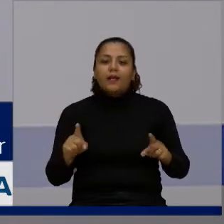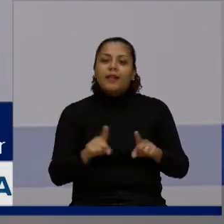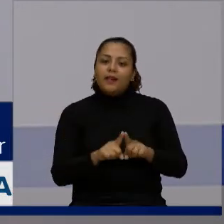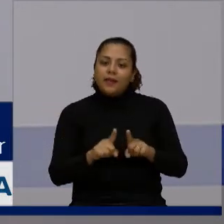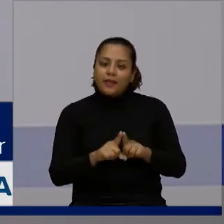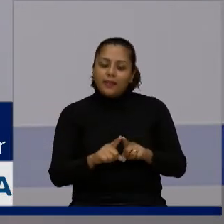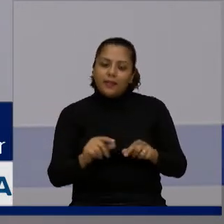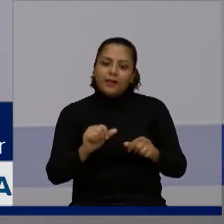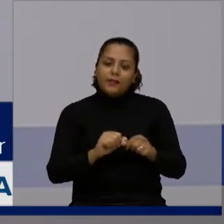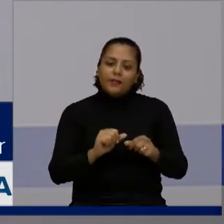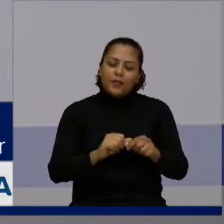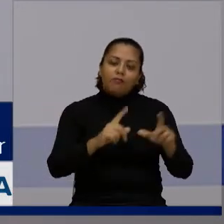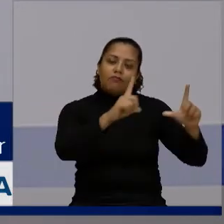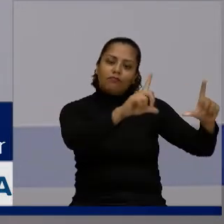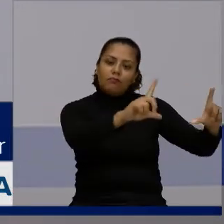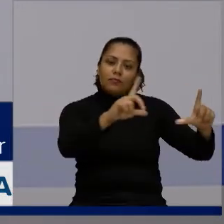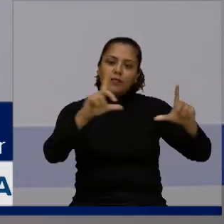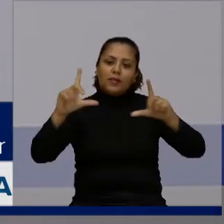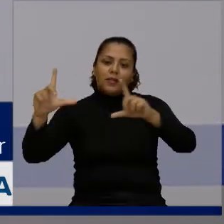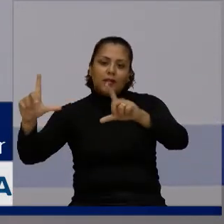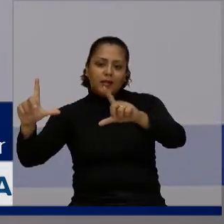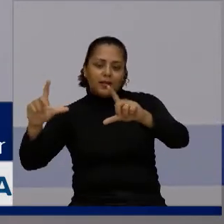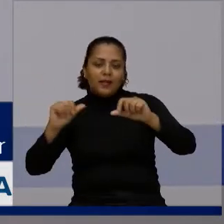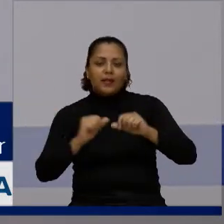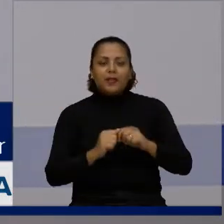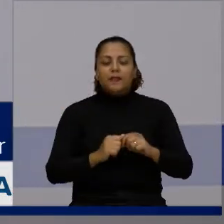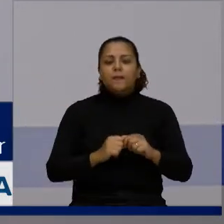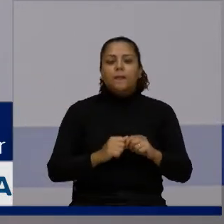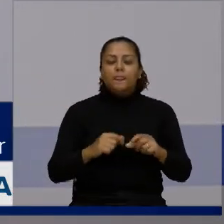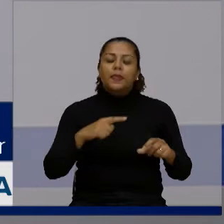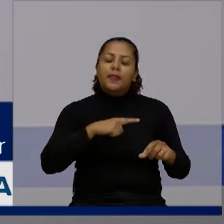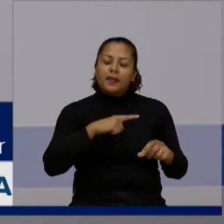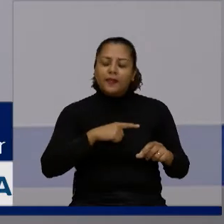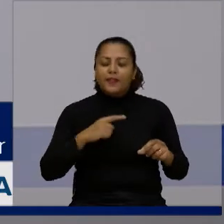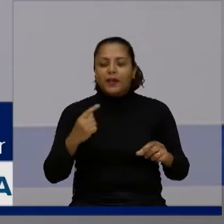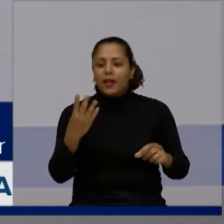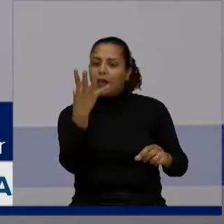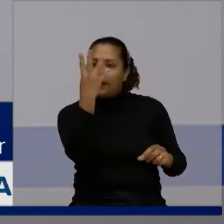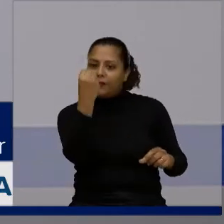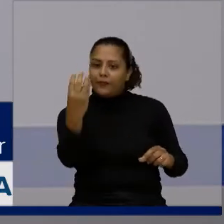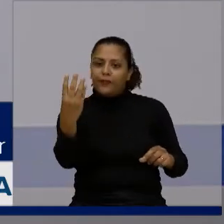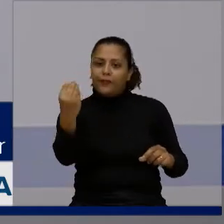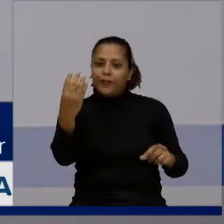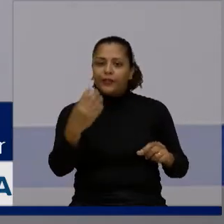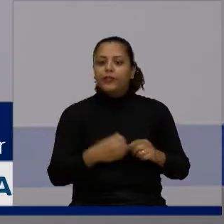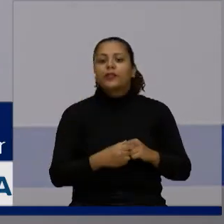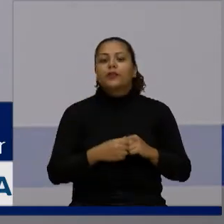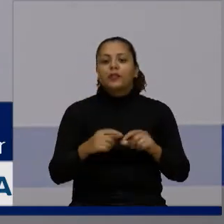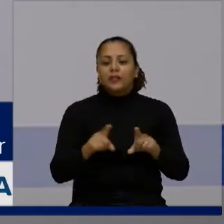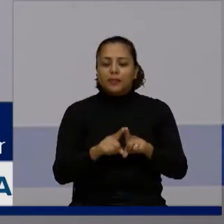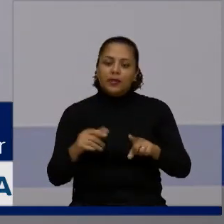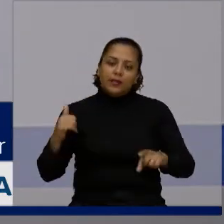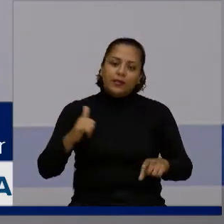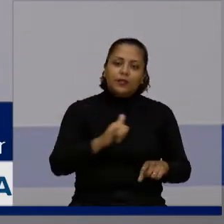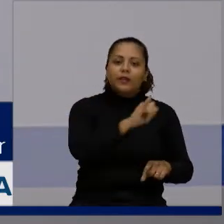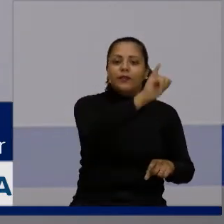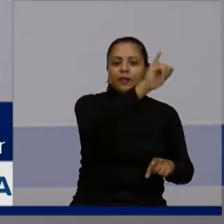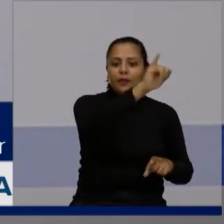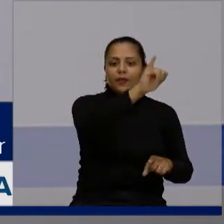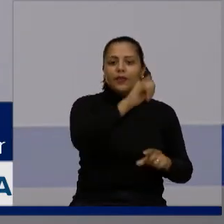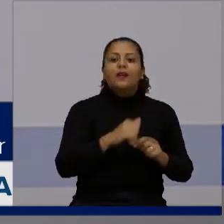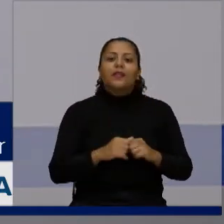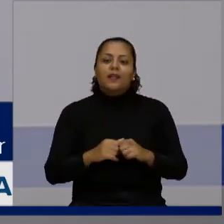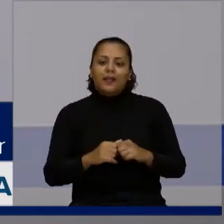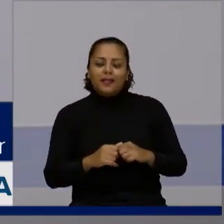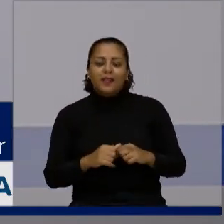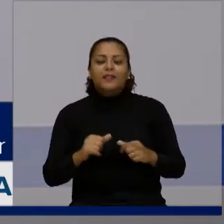com a imagem tanto do coronel quanto também do avião que projetou a Embraer